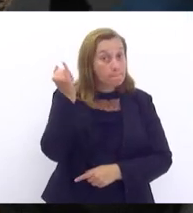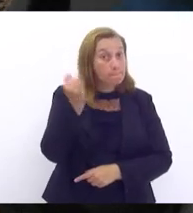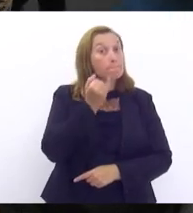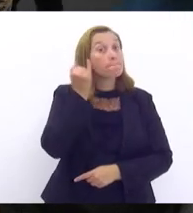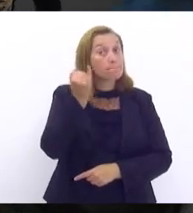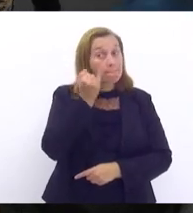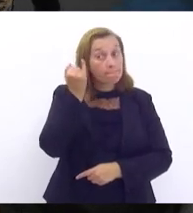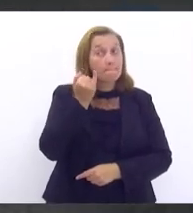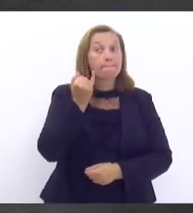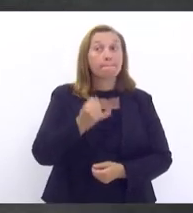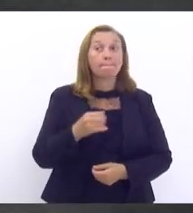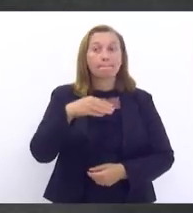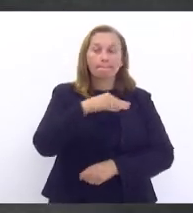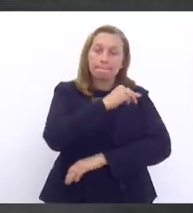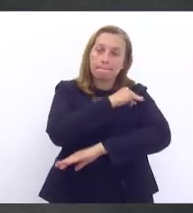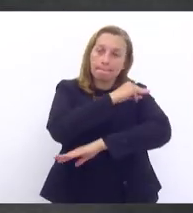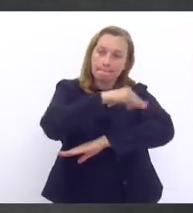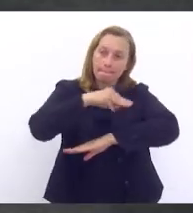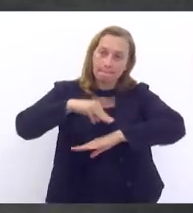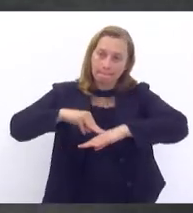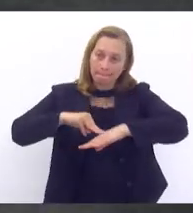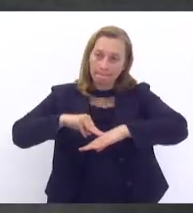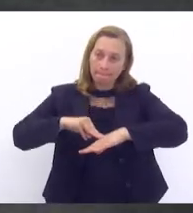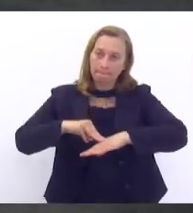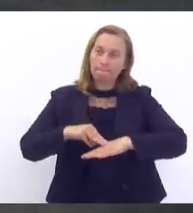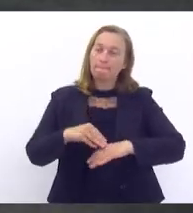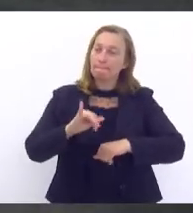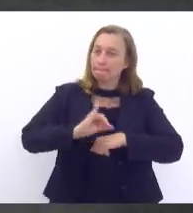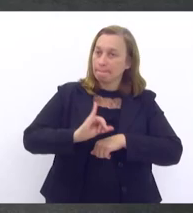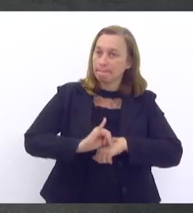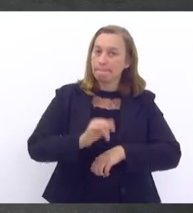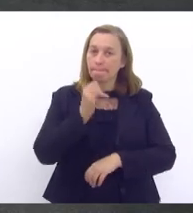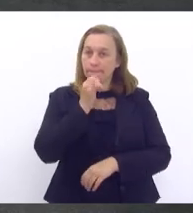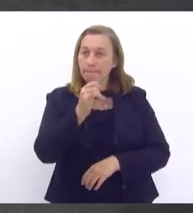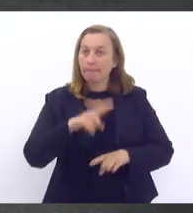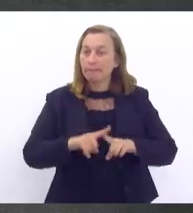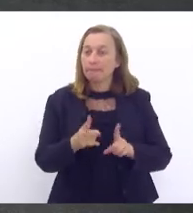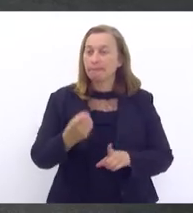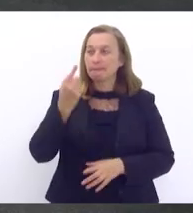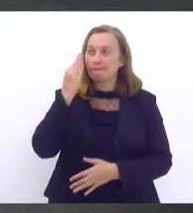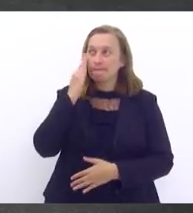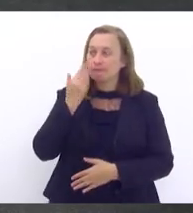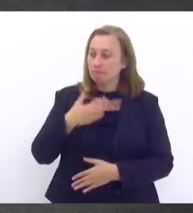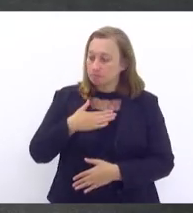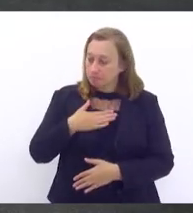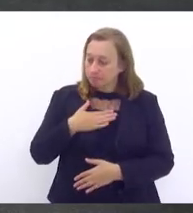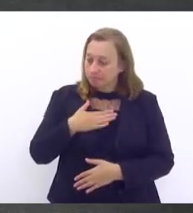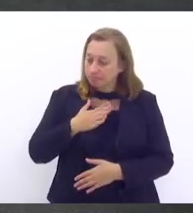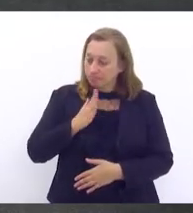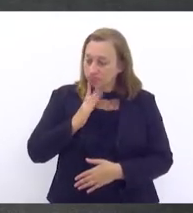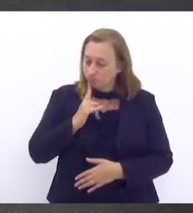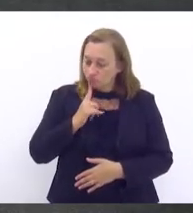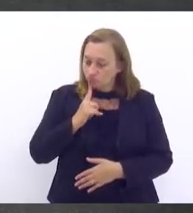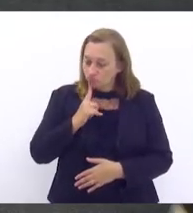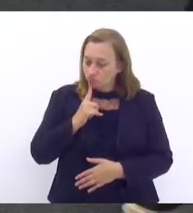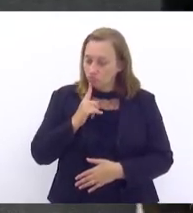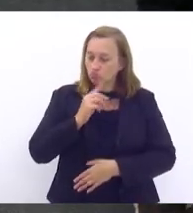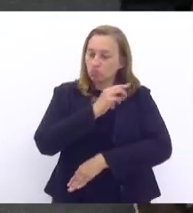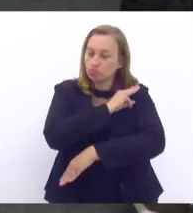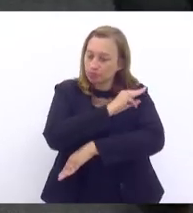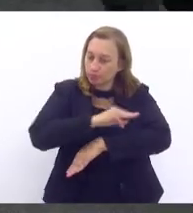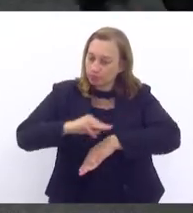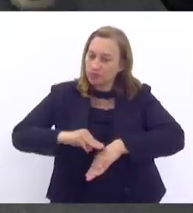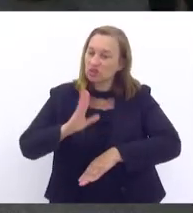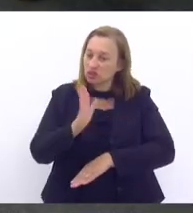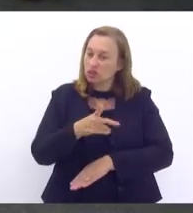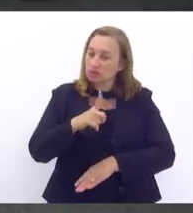considerar Macaé como a capital da energia, mas eu, na minha concepção, já, inclusive em Macaé, já tem aquele